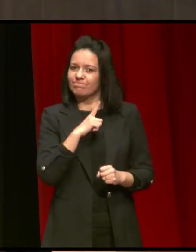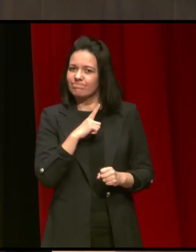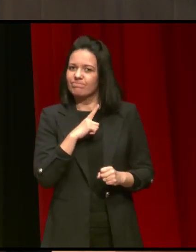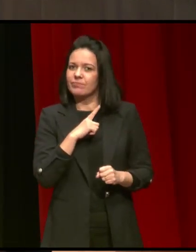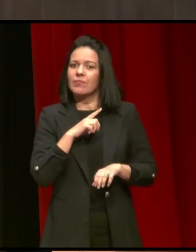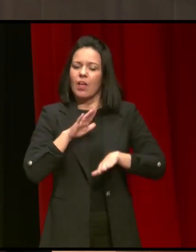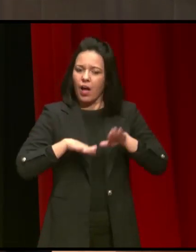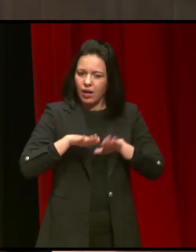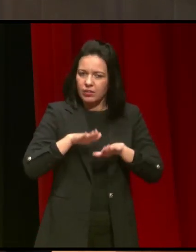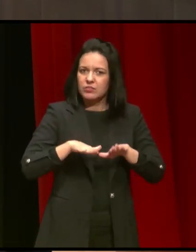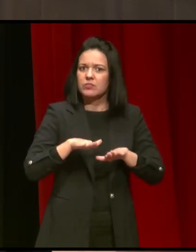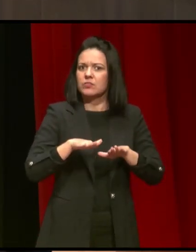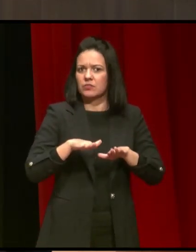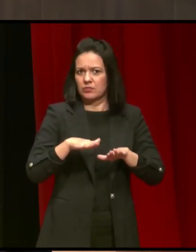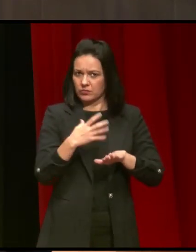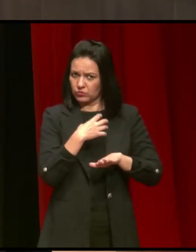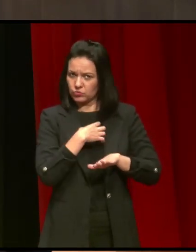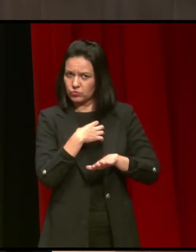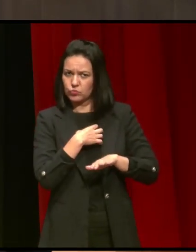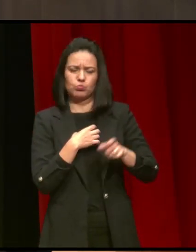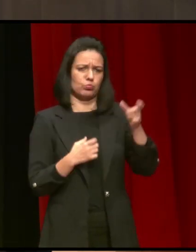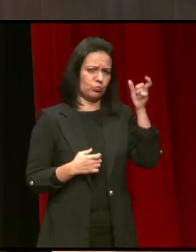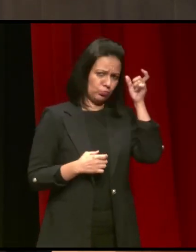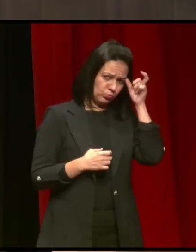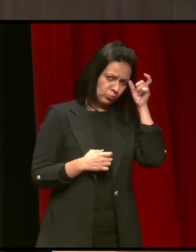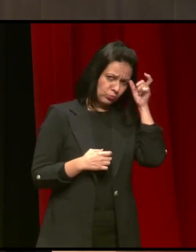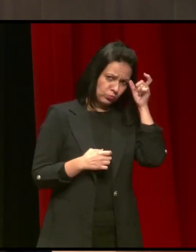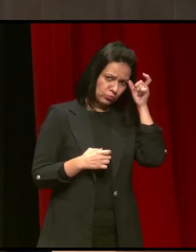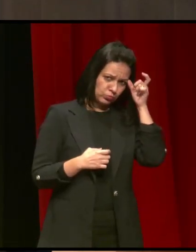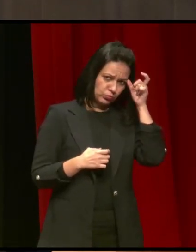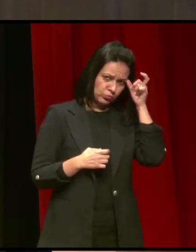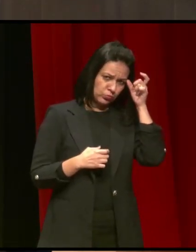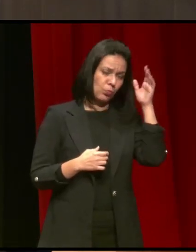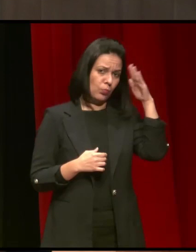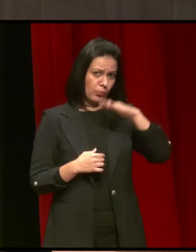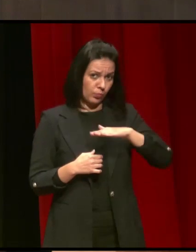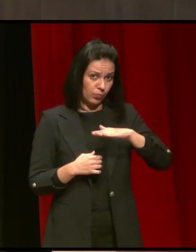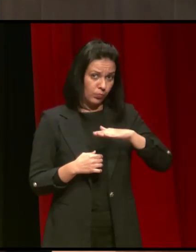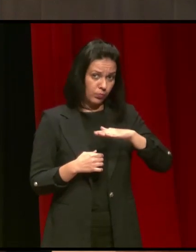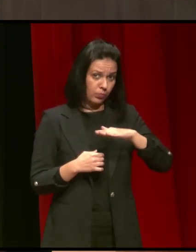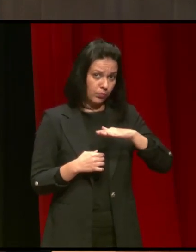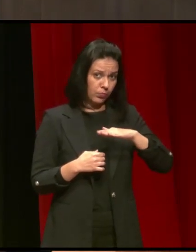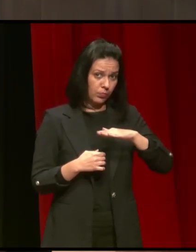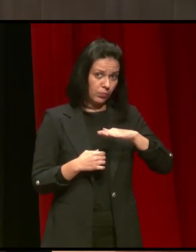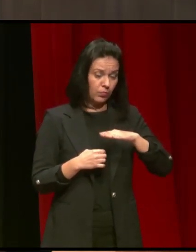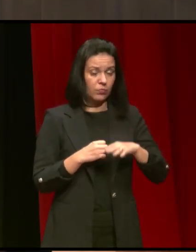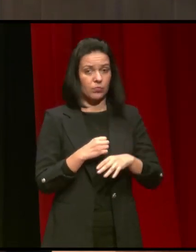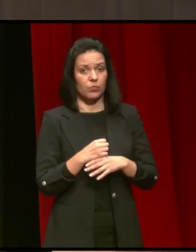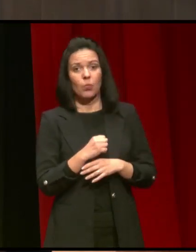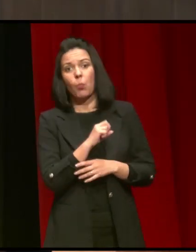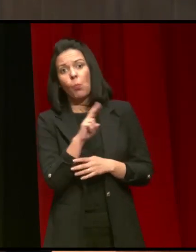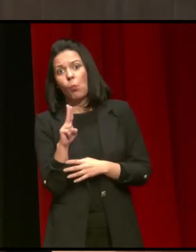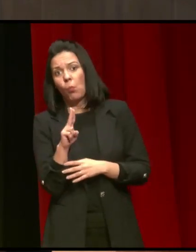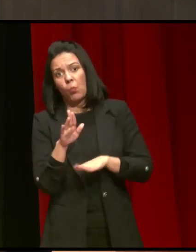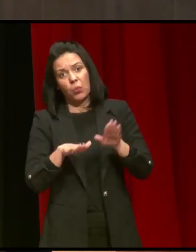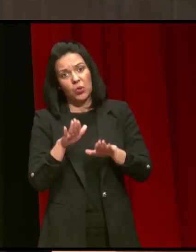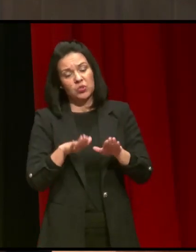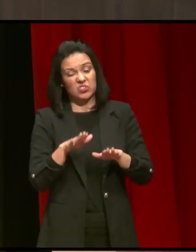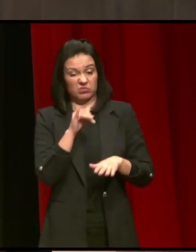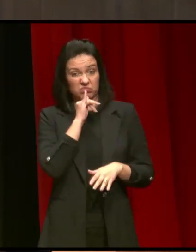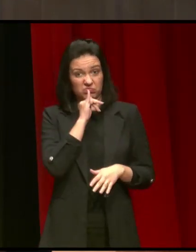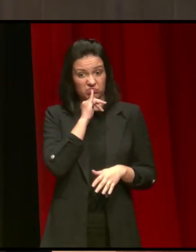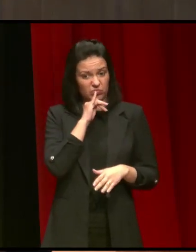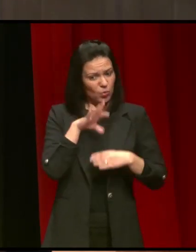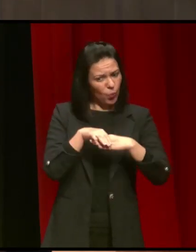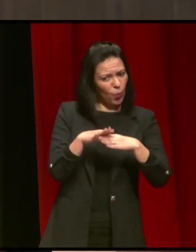mal. O diabo, o demônio, ele está atuando. Ou você reduzir tudo e dizer assim, ah, não foi Deus que curou essa pessoa